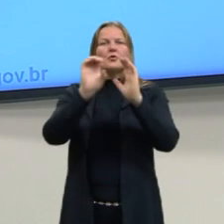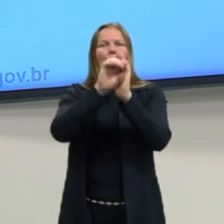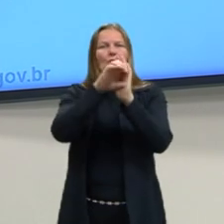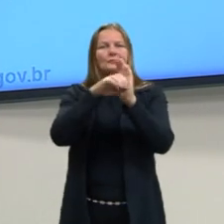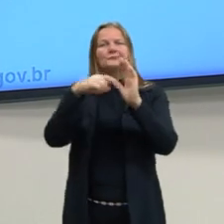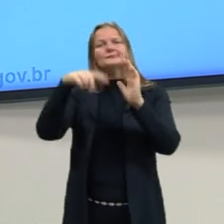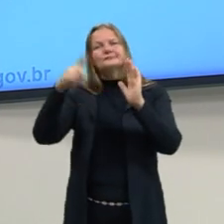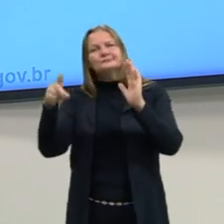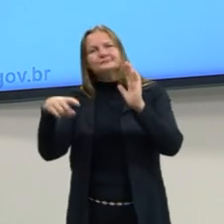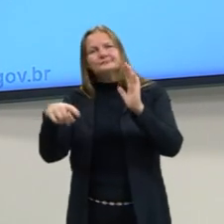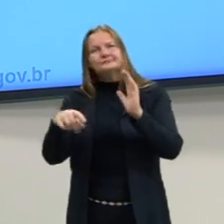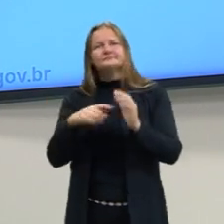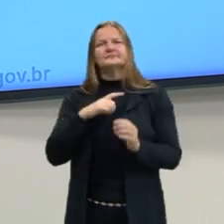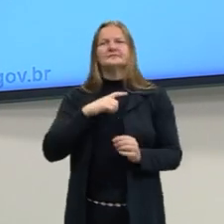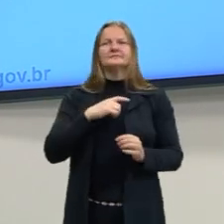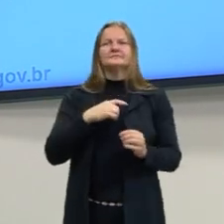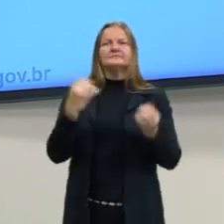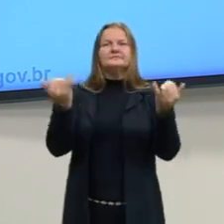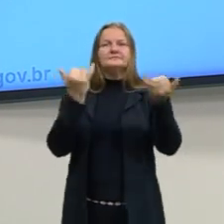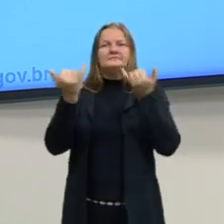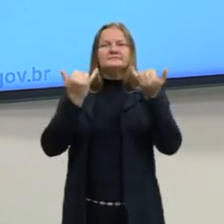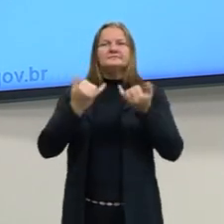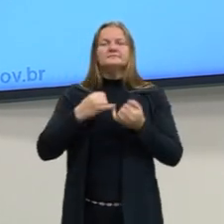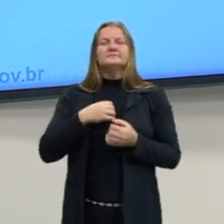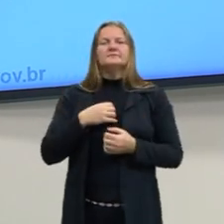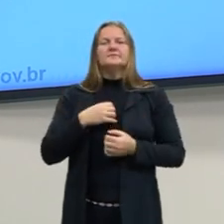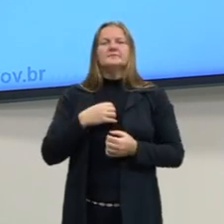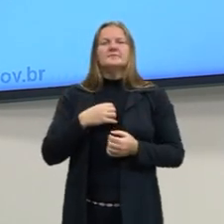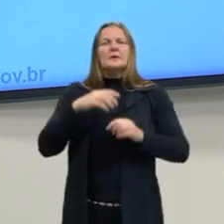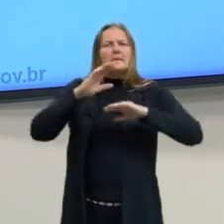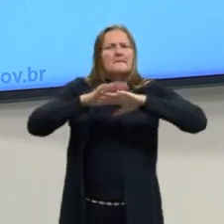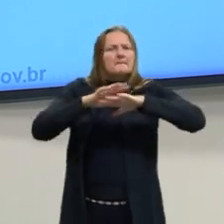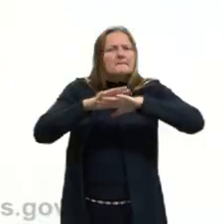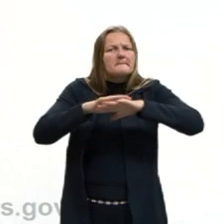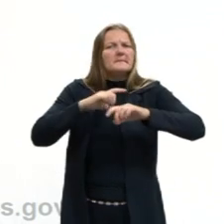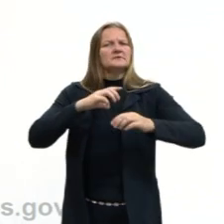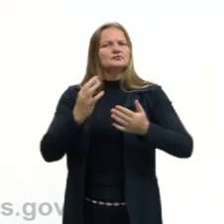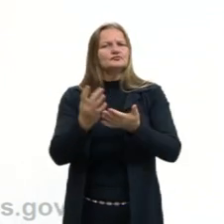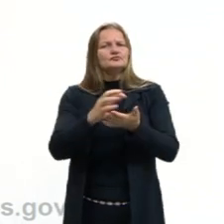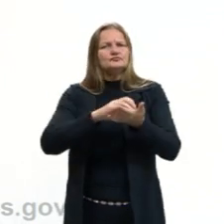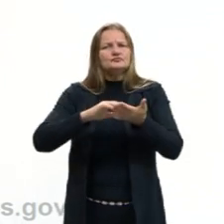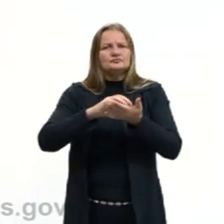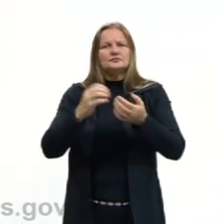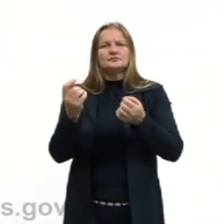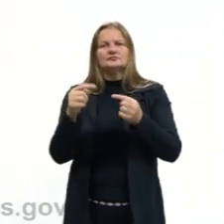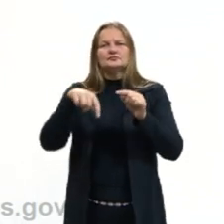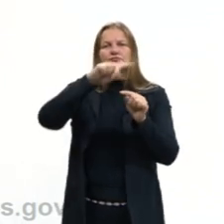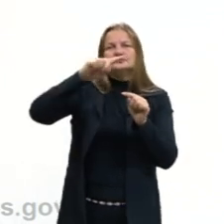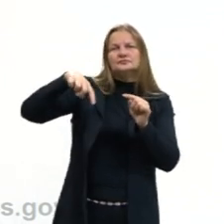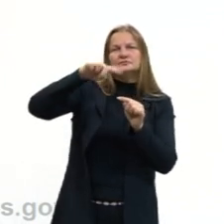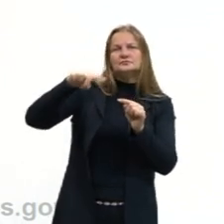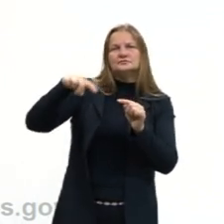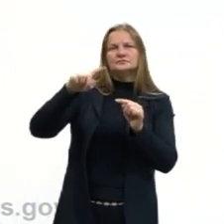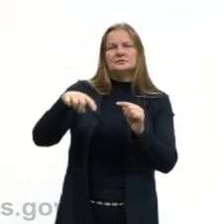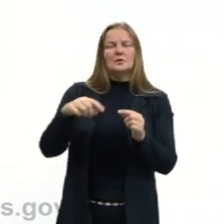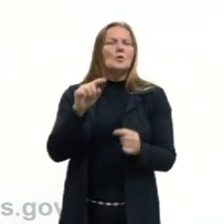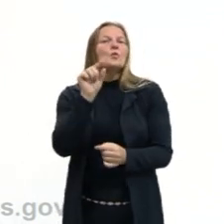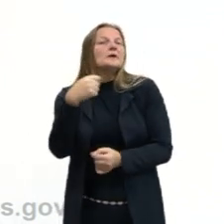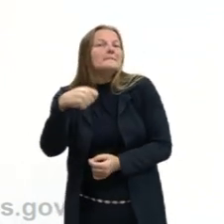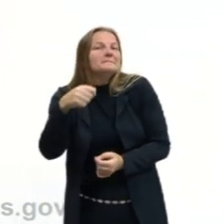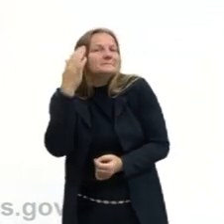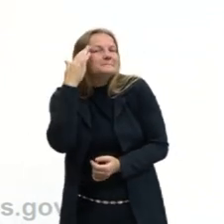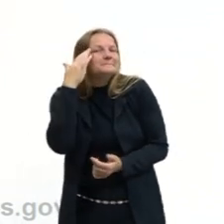distribuição eletrônica não precisa lembrar da da parte toda da parte de matemática ele dos da distribuição não O que que